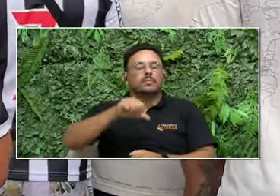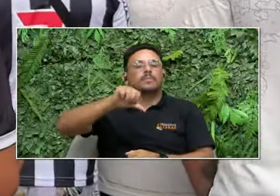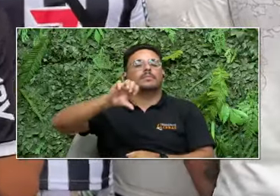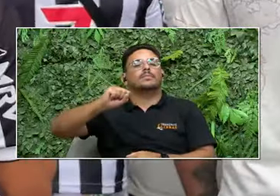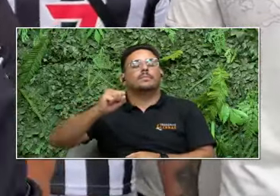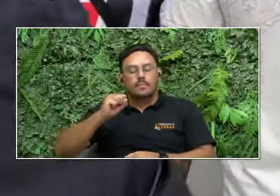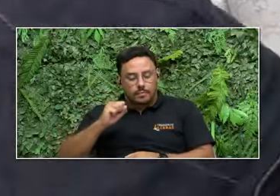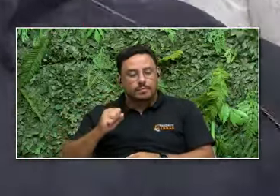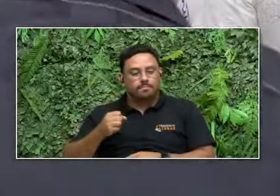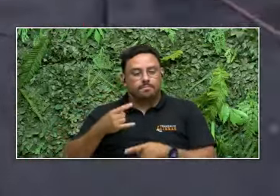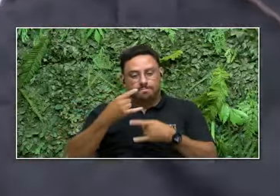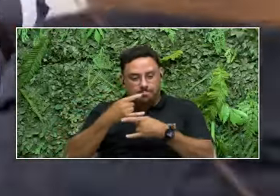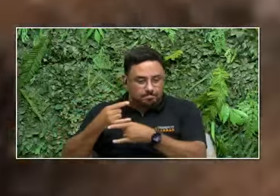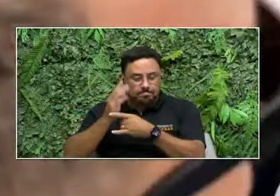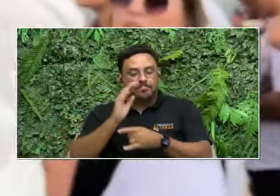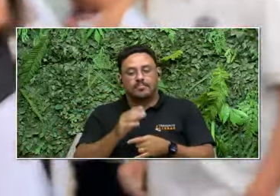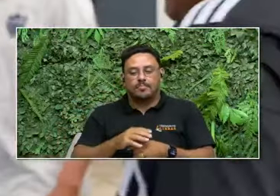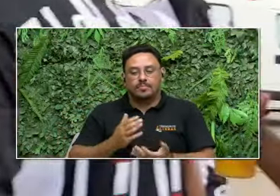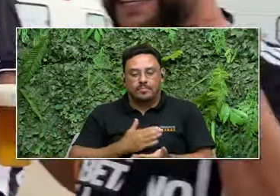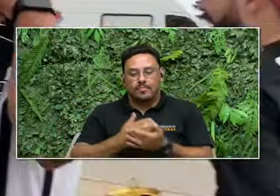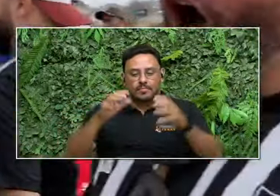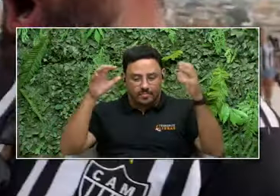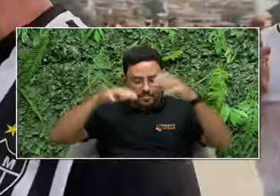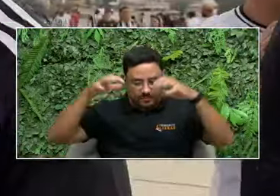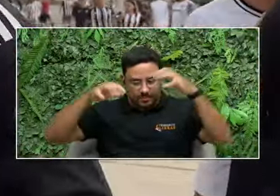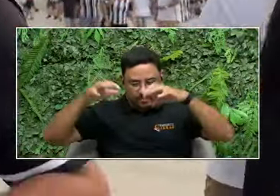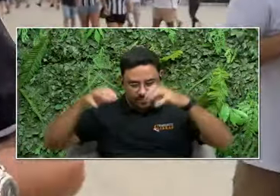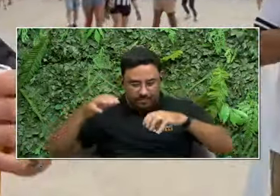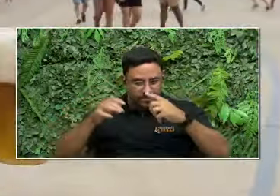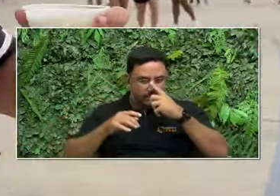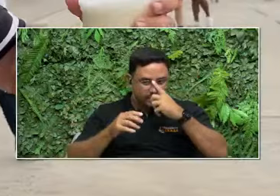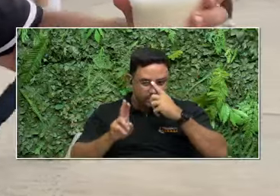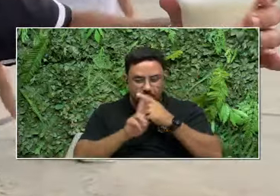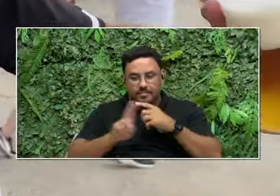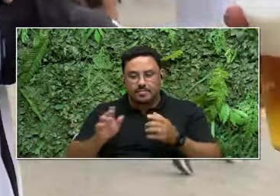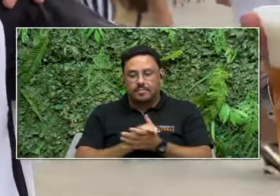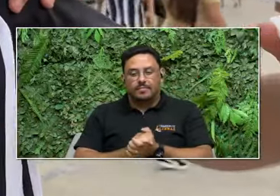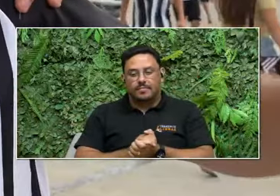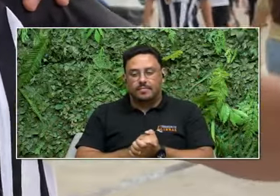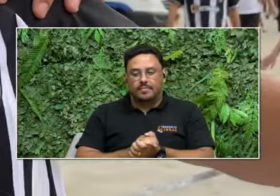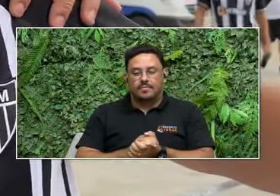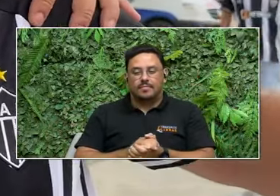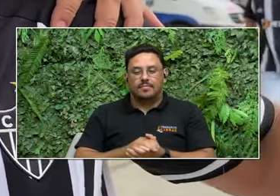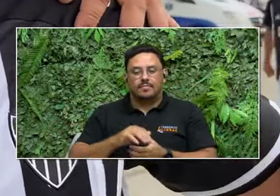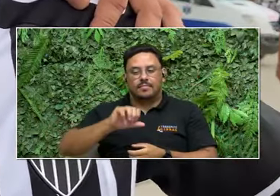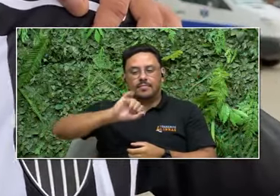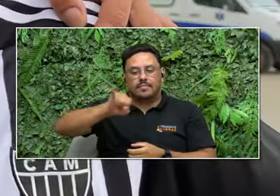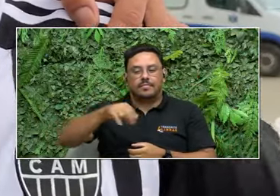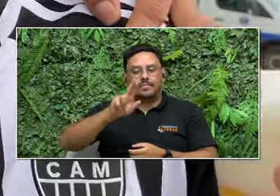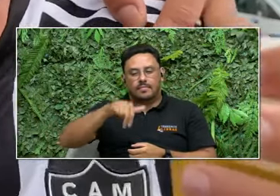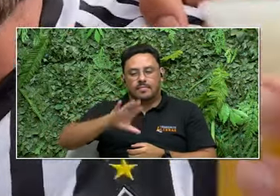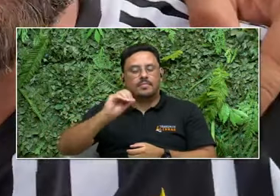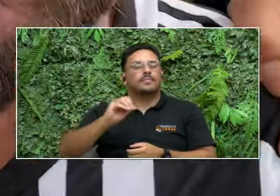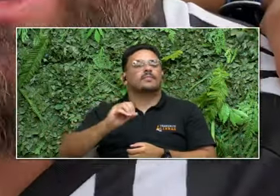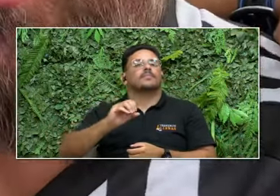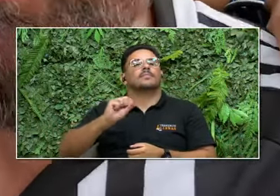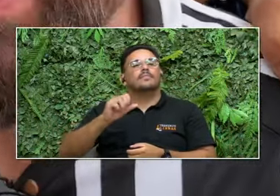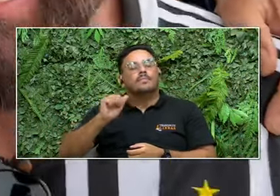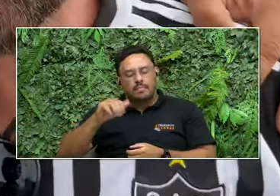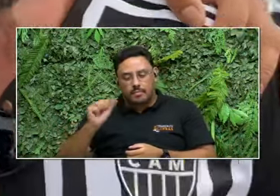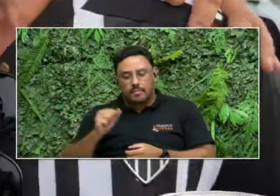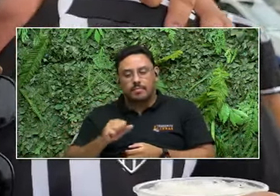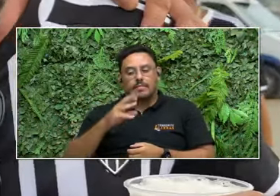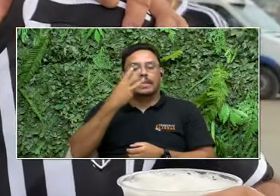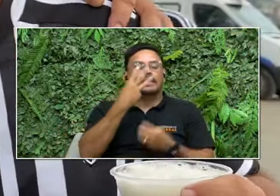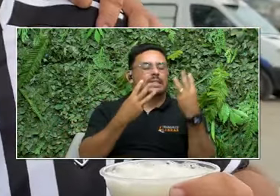tá ao vivo porque começou a chover como é que é seu nome amigo am sou Juno do Santa Cruz hoje é 3 a 1